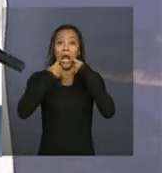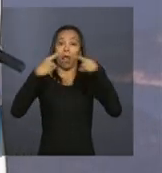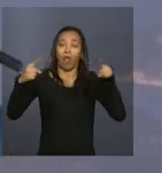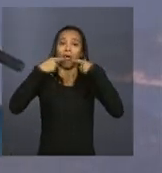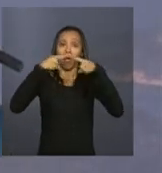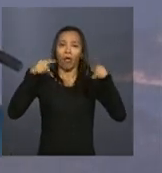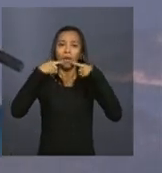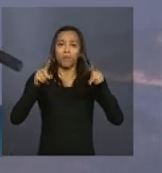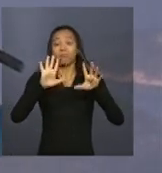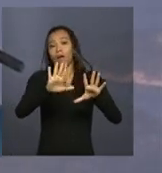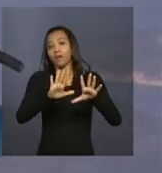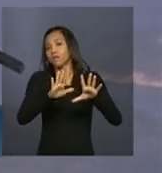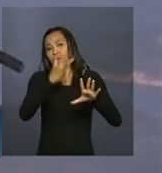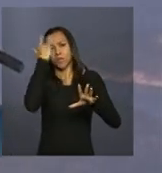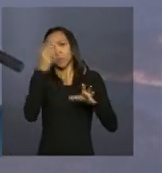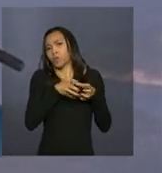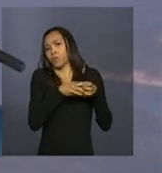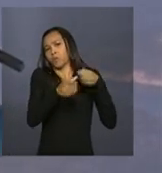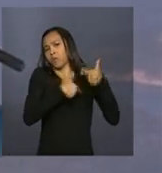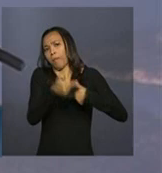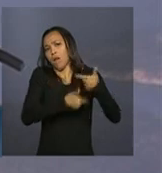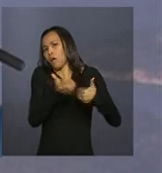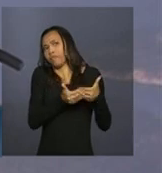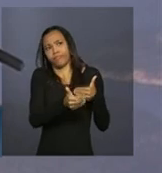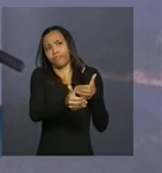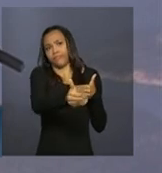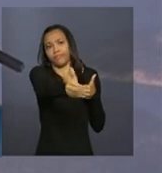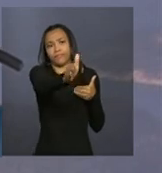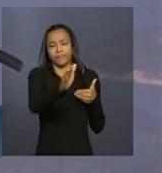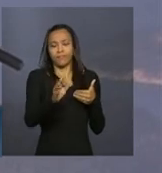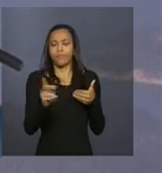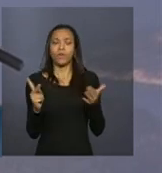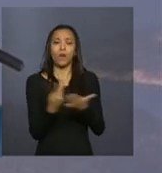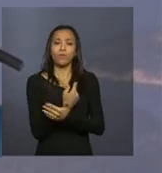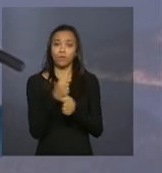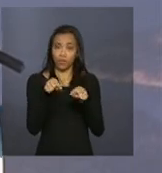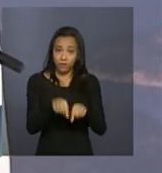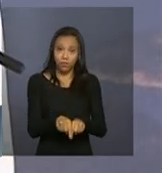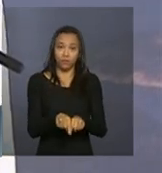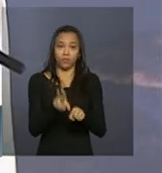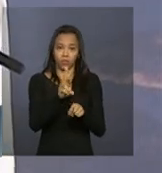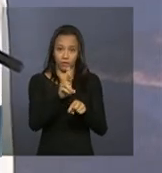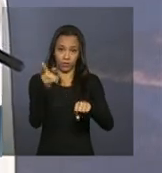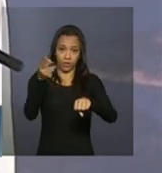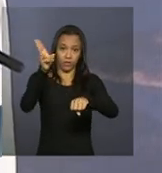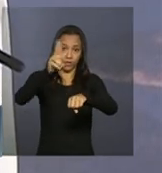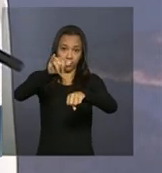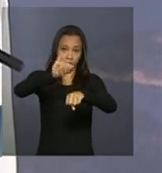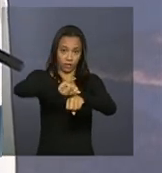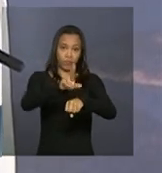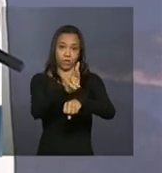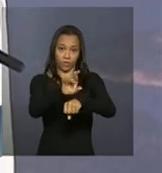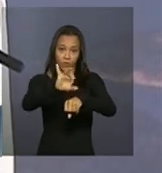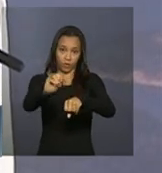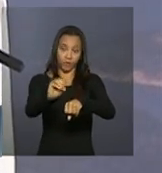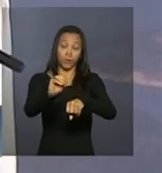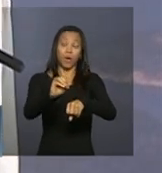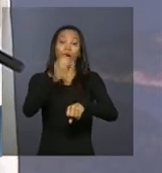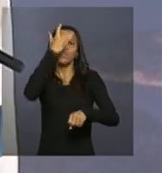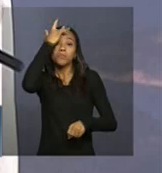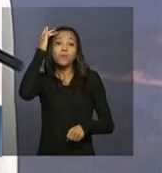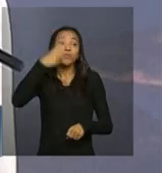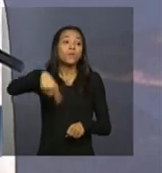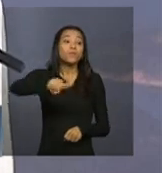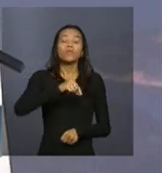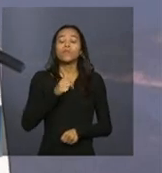passa. Porque o que está se passando aqui no Rio é isso. As pessoas não conseguem,